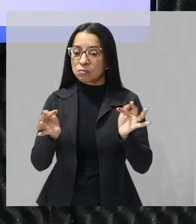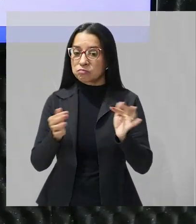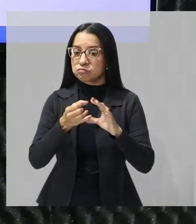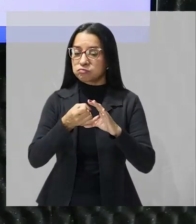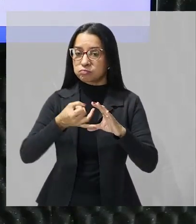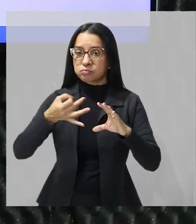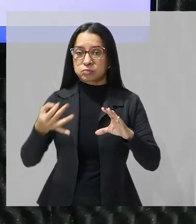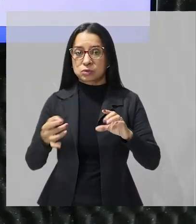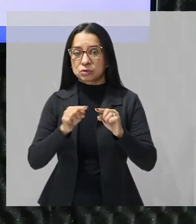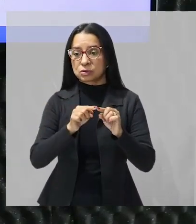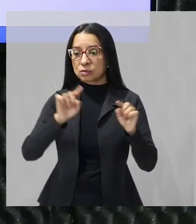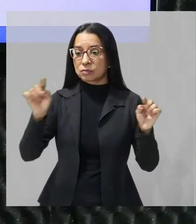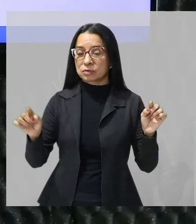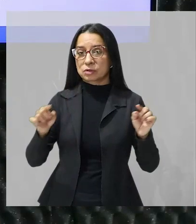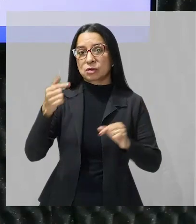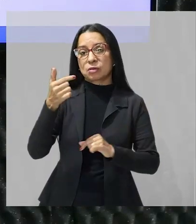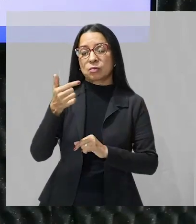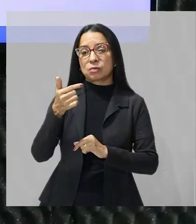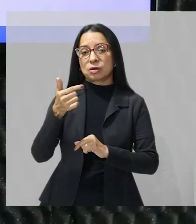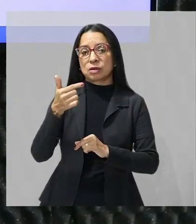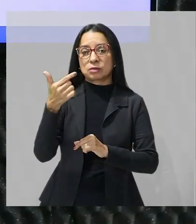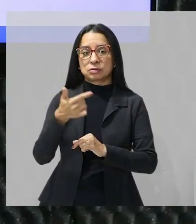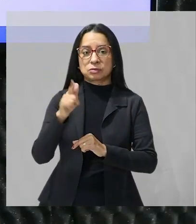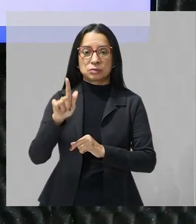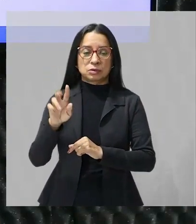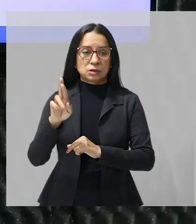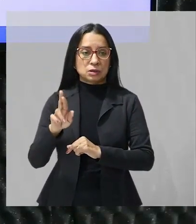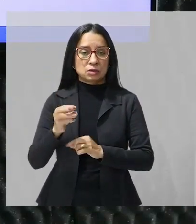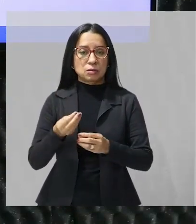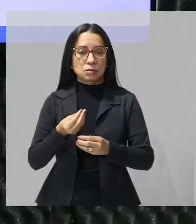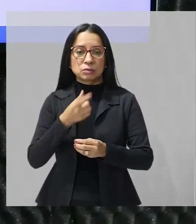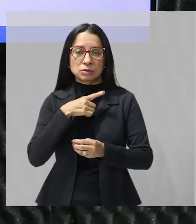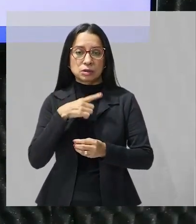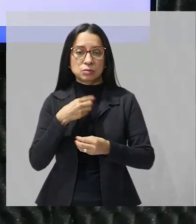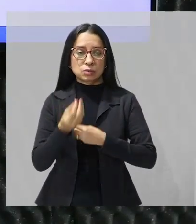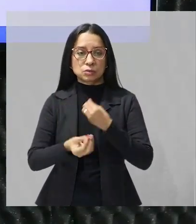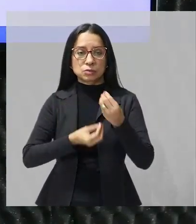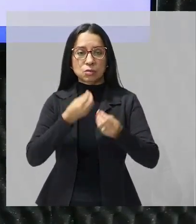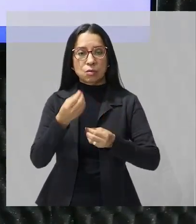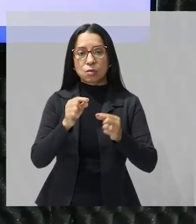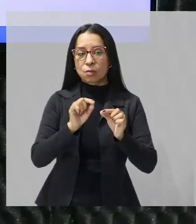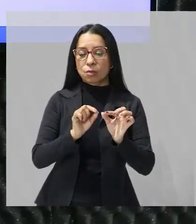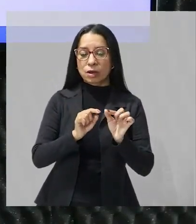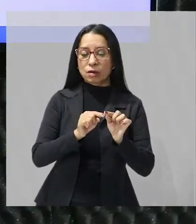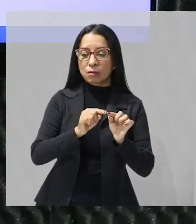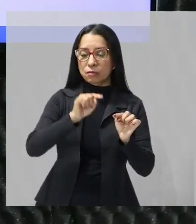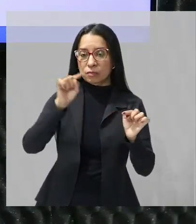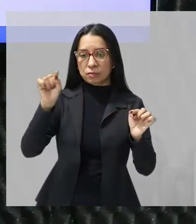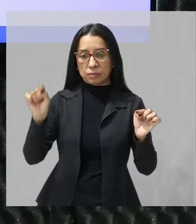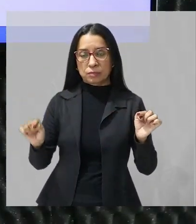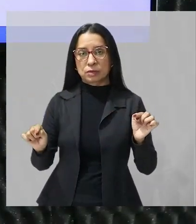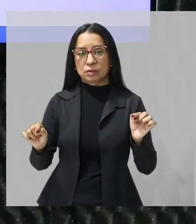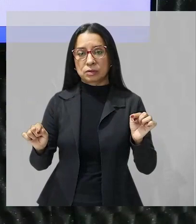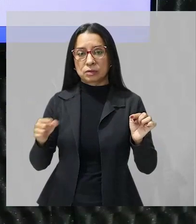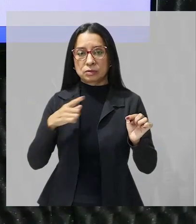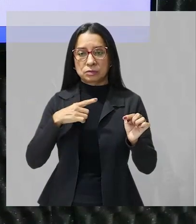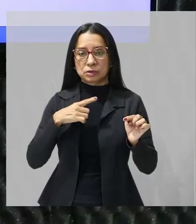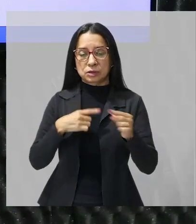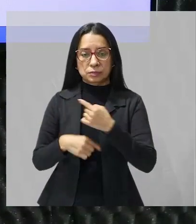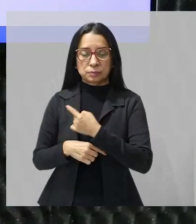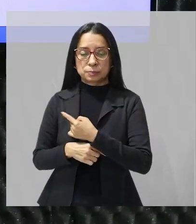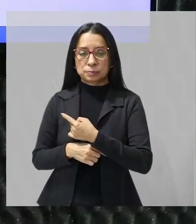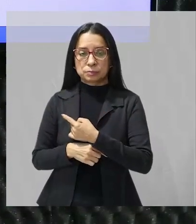quadrática, nós já temos também como é o formato dela. Olha só, toda função quadrática tem o seguinte